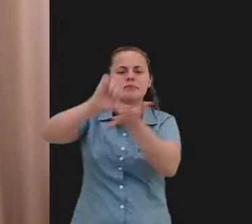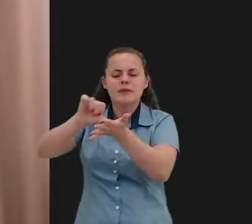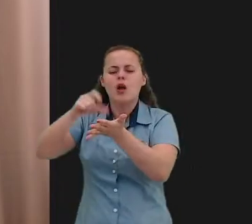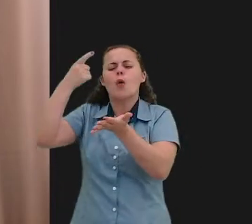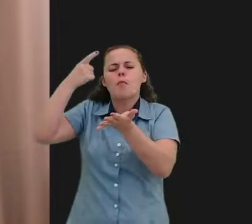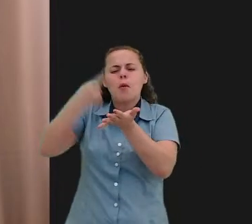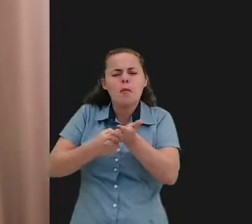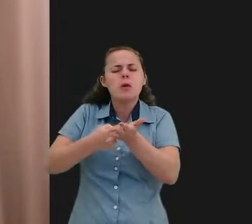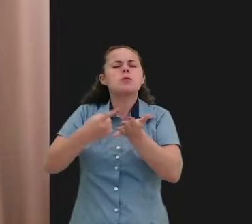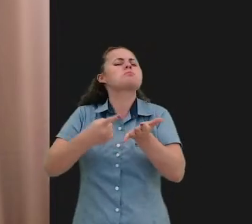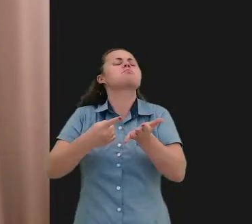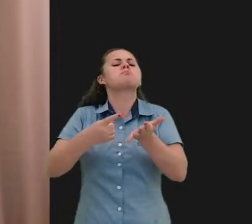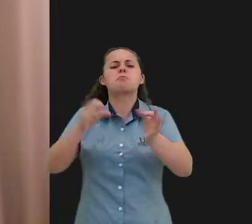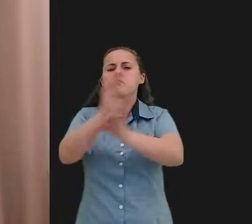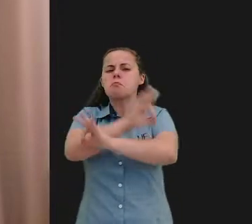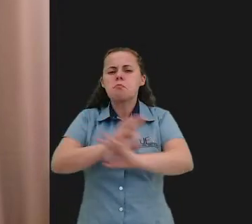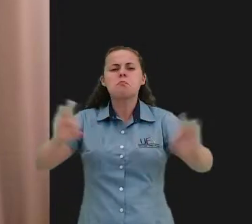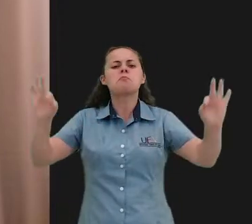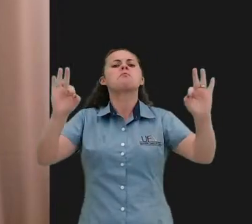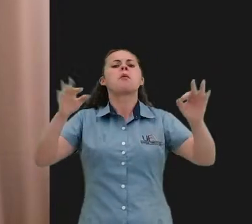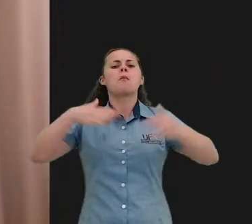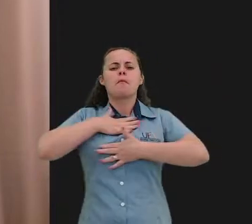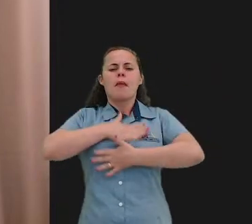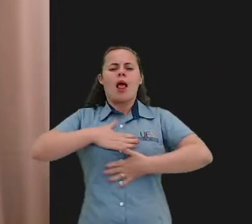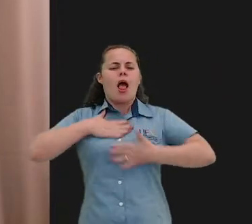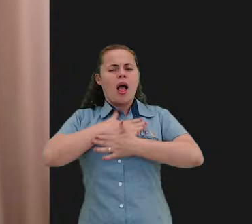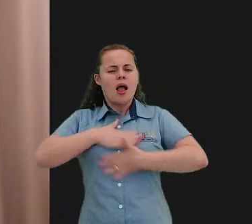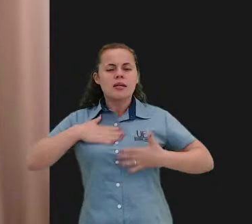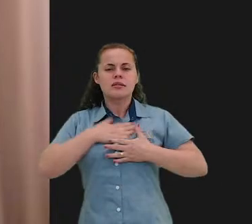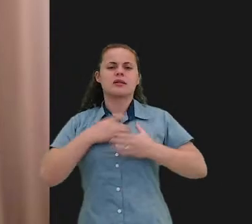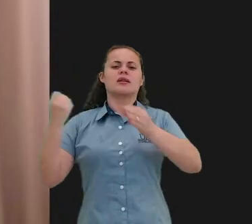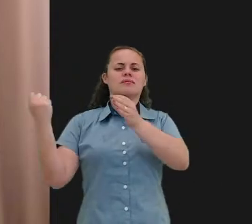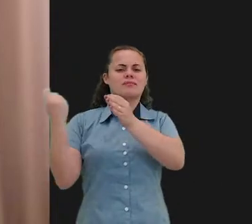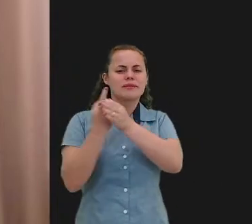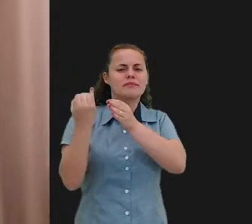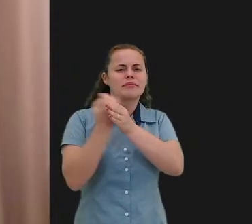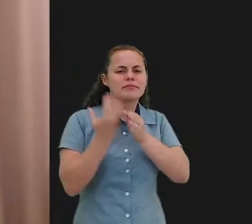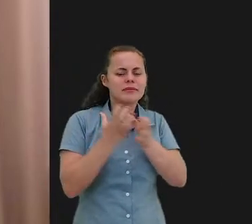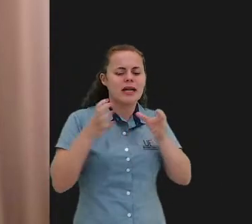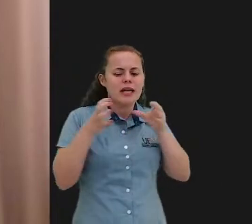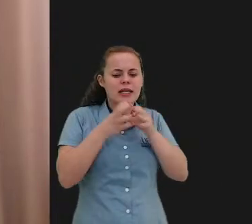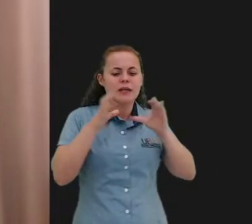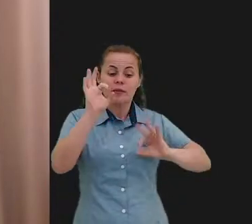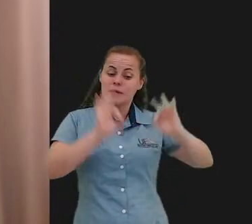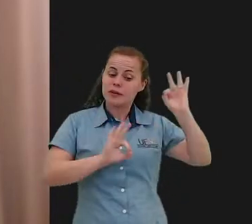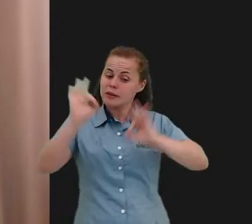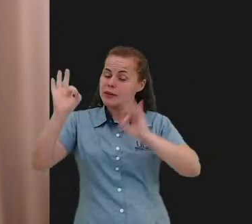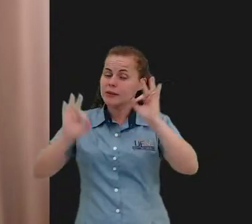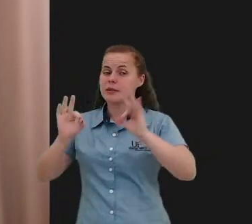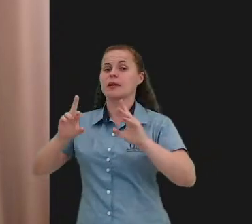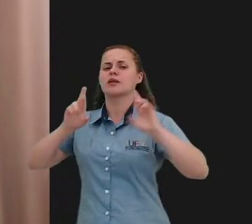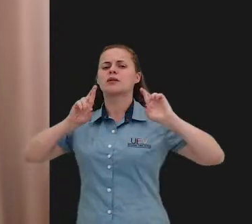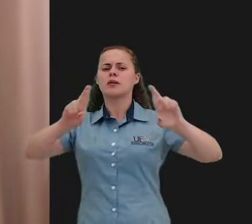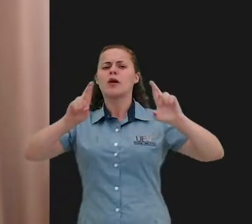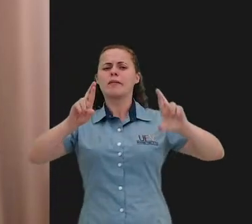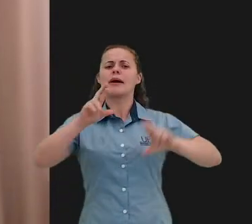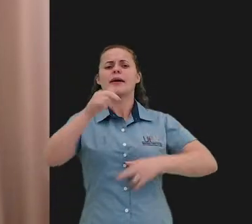competentes. Foi um prazer ter vocês integrando a equipe organizadora e esperamos que este seja o